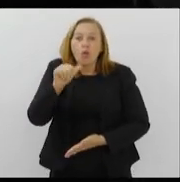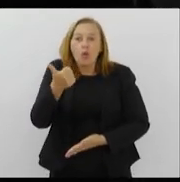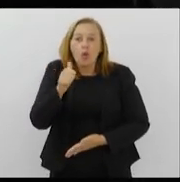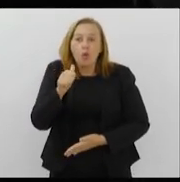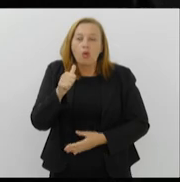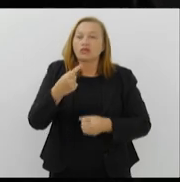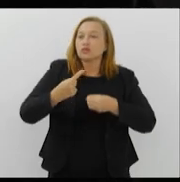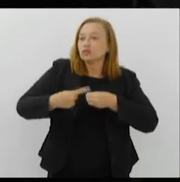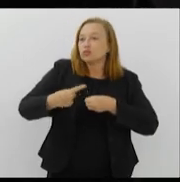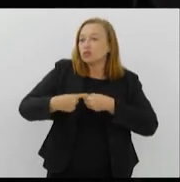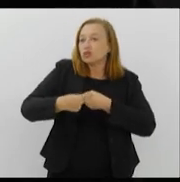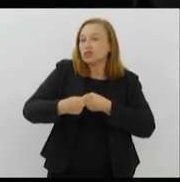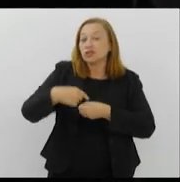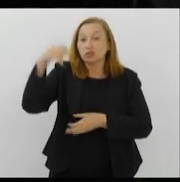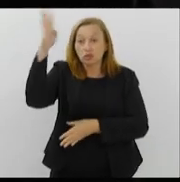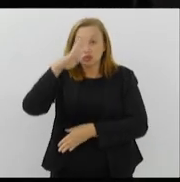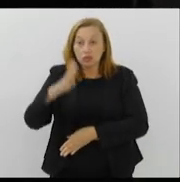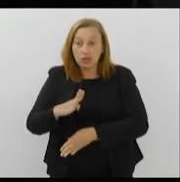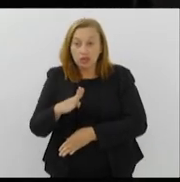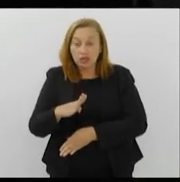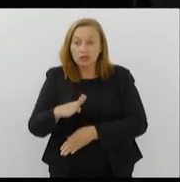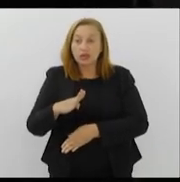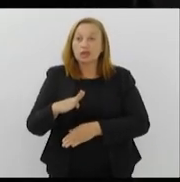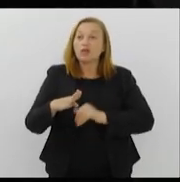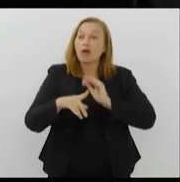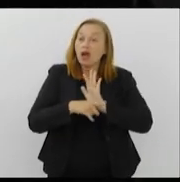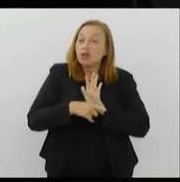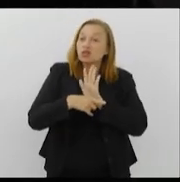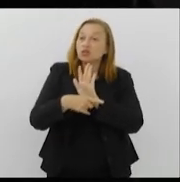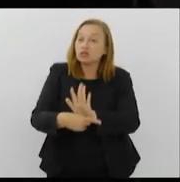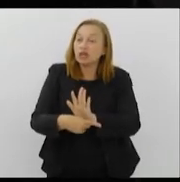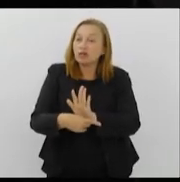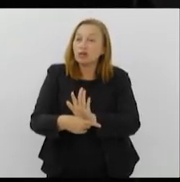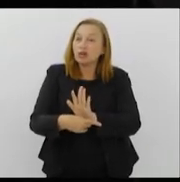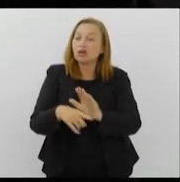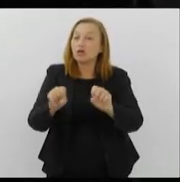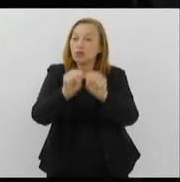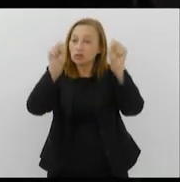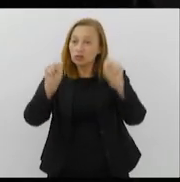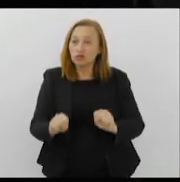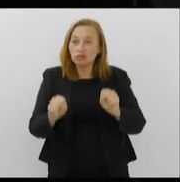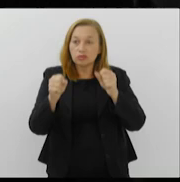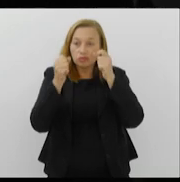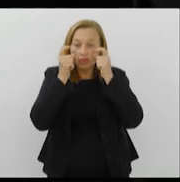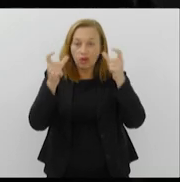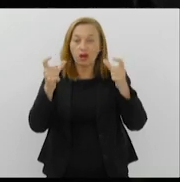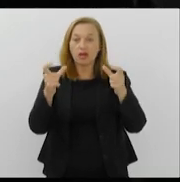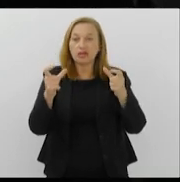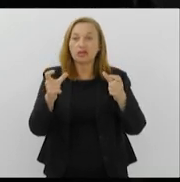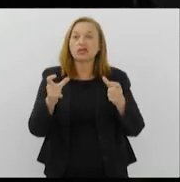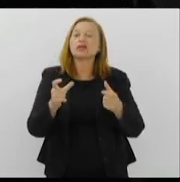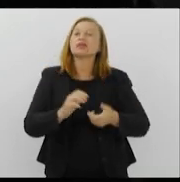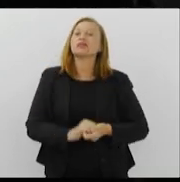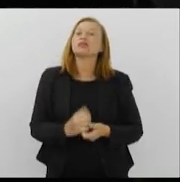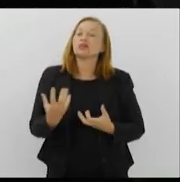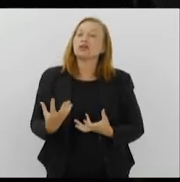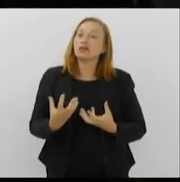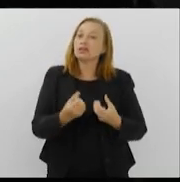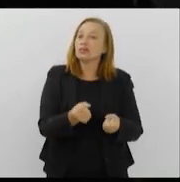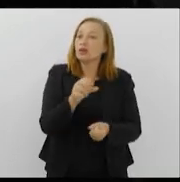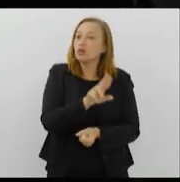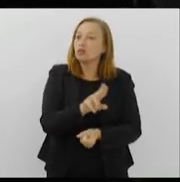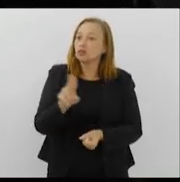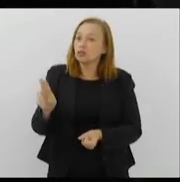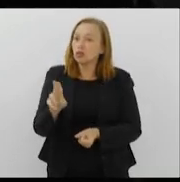municípios brasileiros serão contemplados com esse sistema de alerta, que vai receber um nome